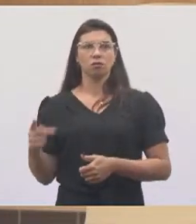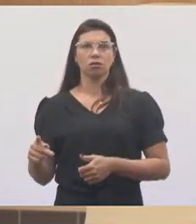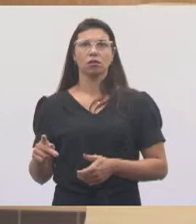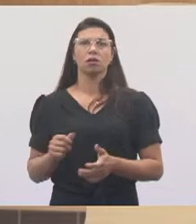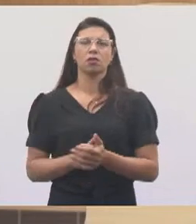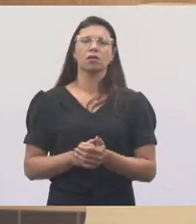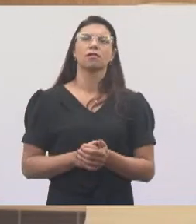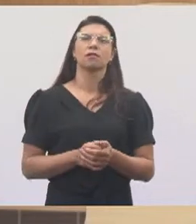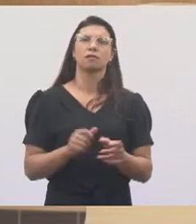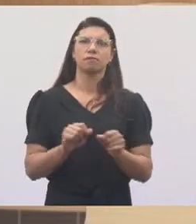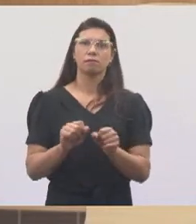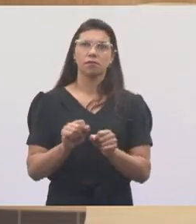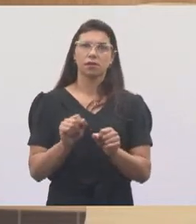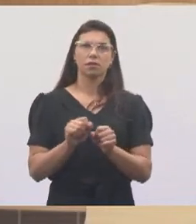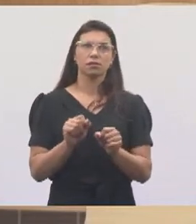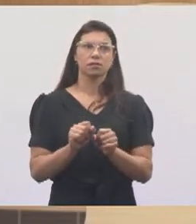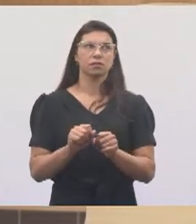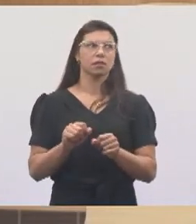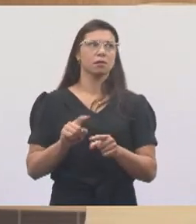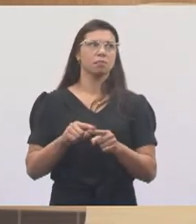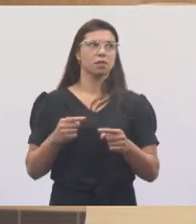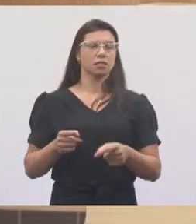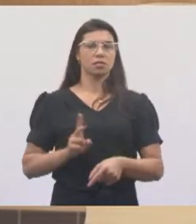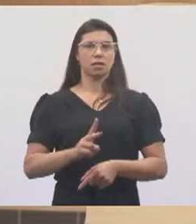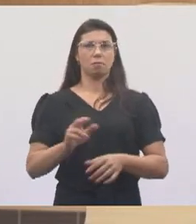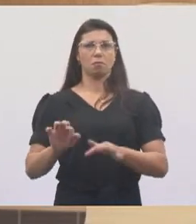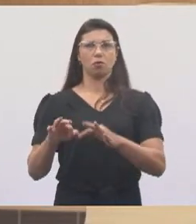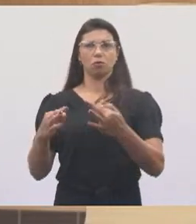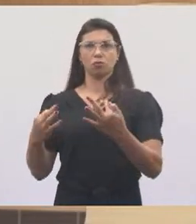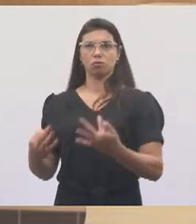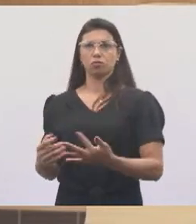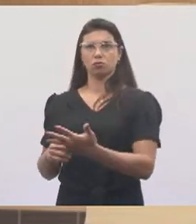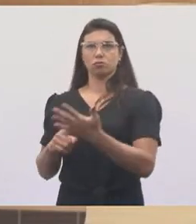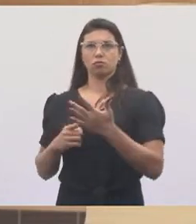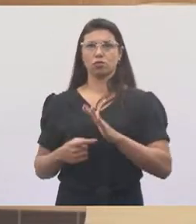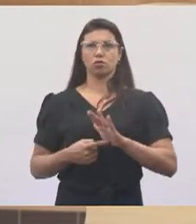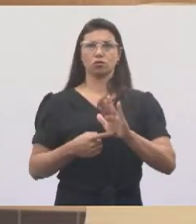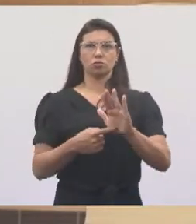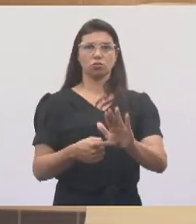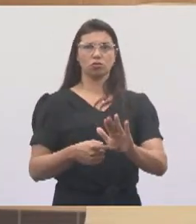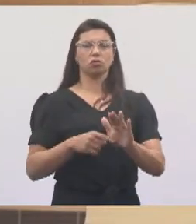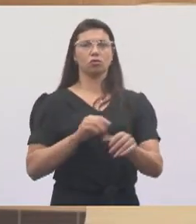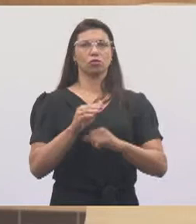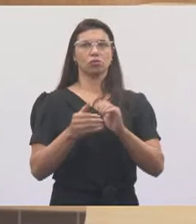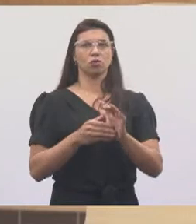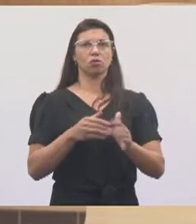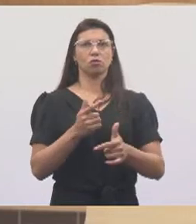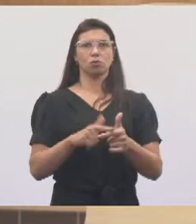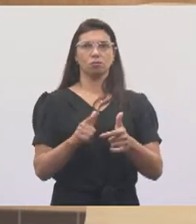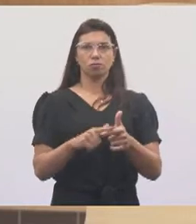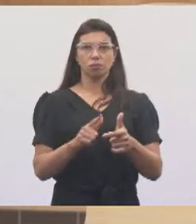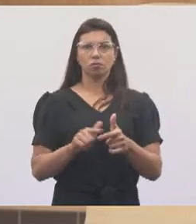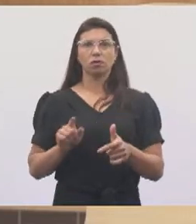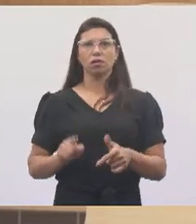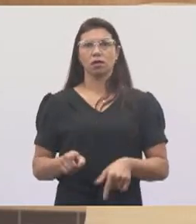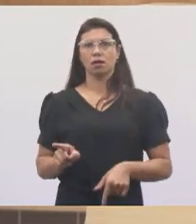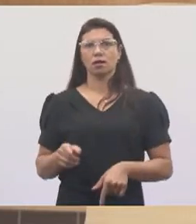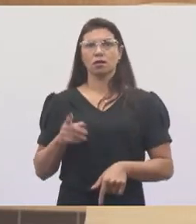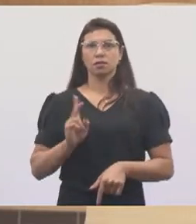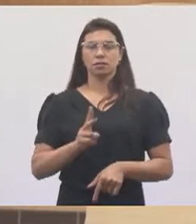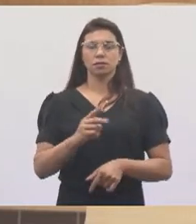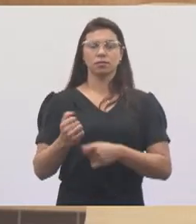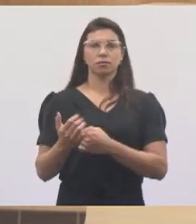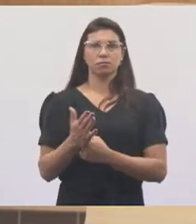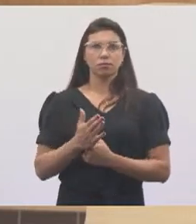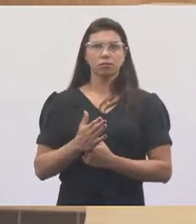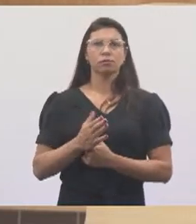maravilhosa, humilde, não é? Que ele sempre se mostrou à frente de todas as situações que eu pedi, socorri a ele, né?